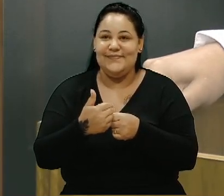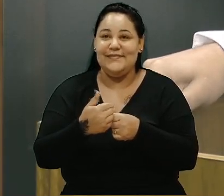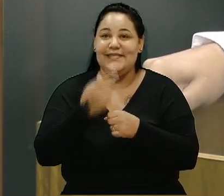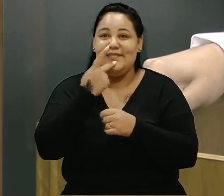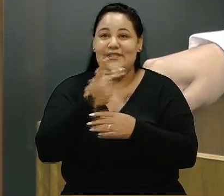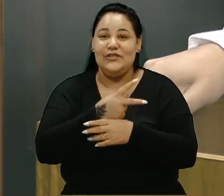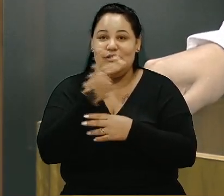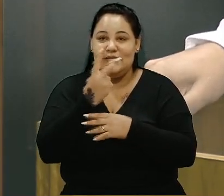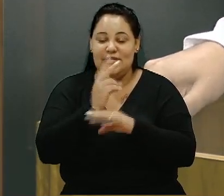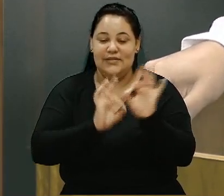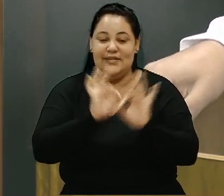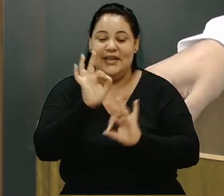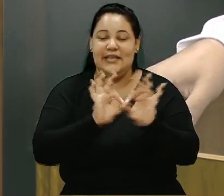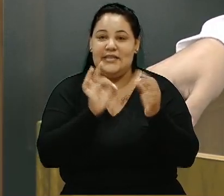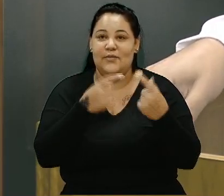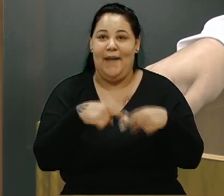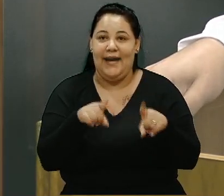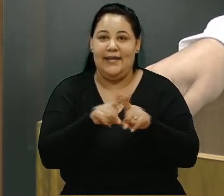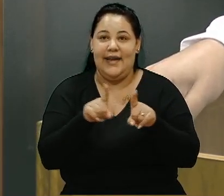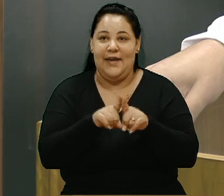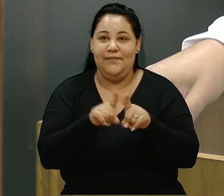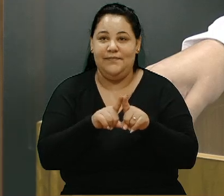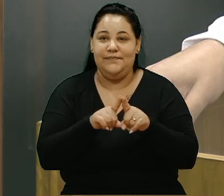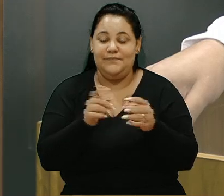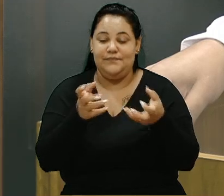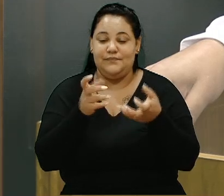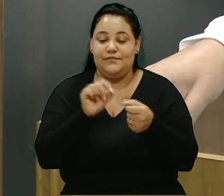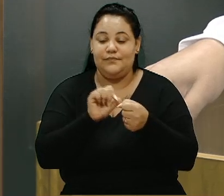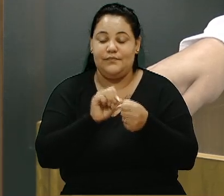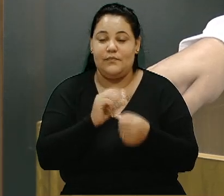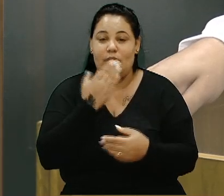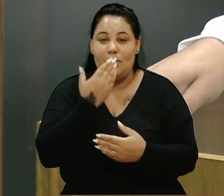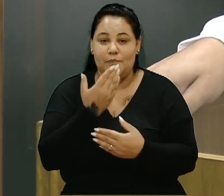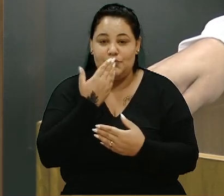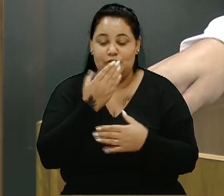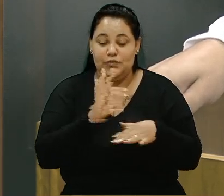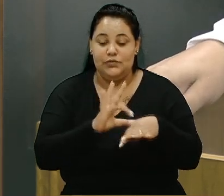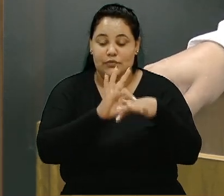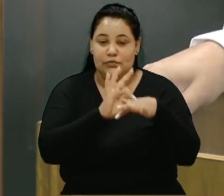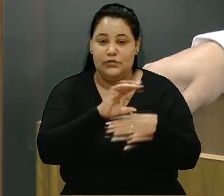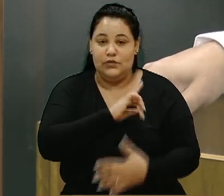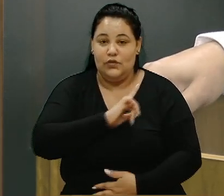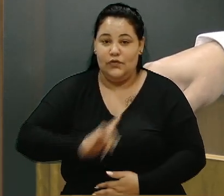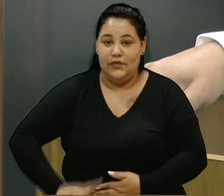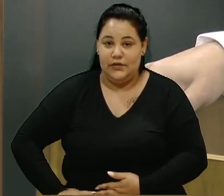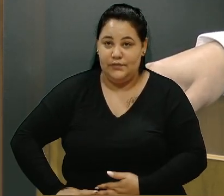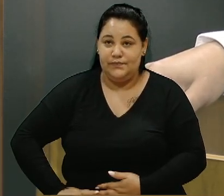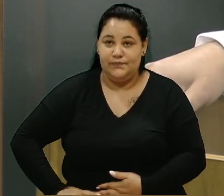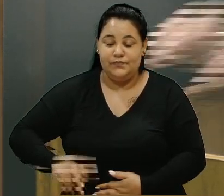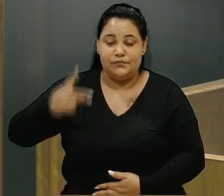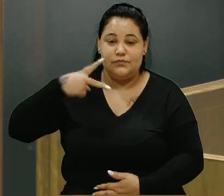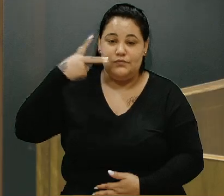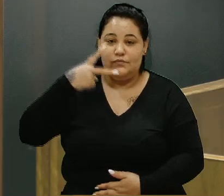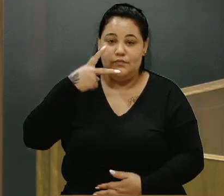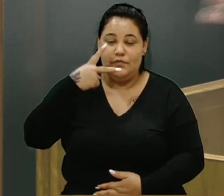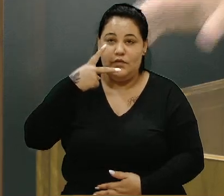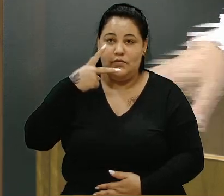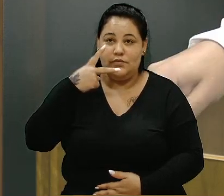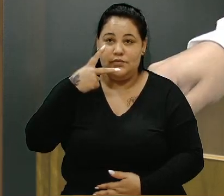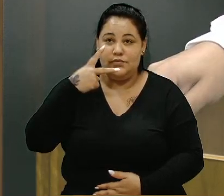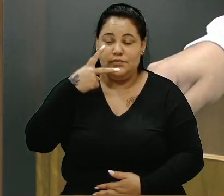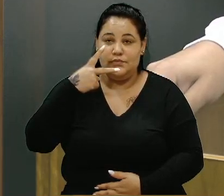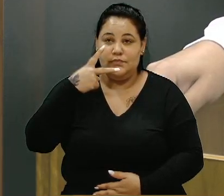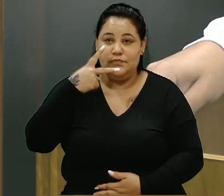2 projetos. Então, aqui eu quero fazer um apelo ao nosso líder de governo, o vereador Daniel Santos. Nós